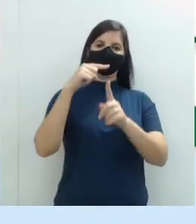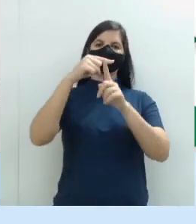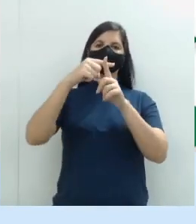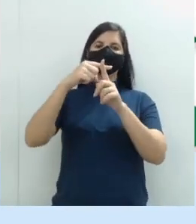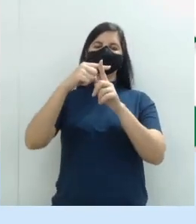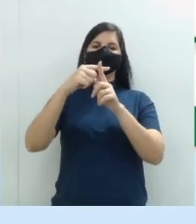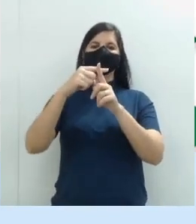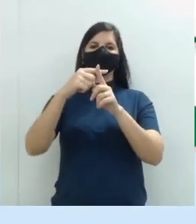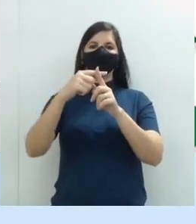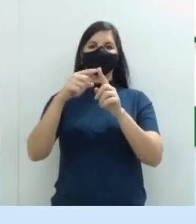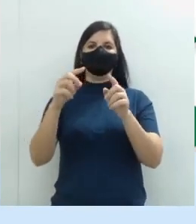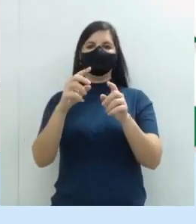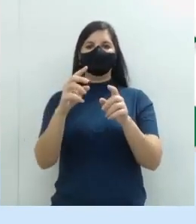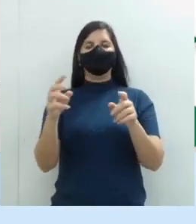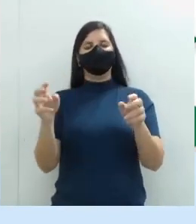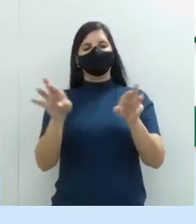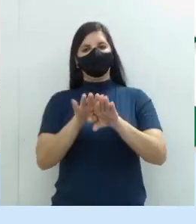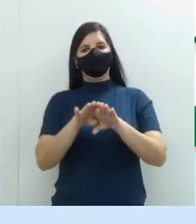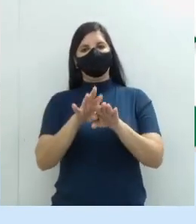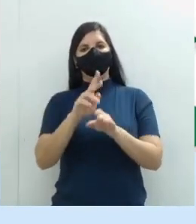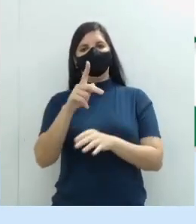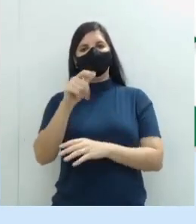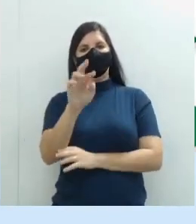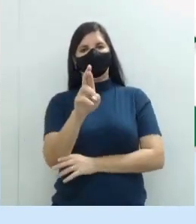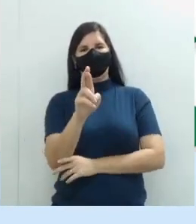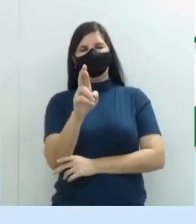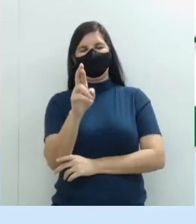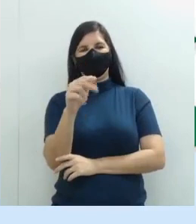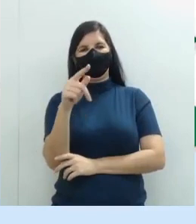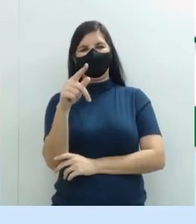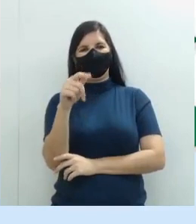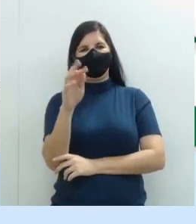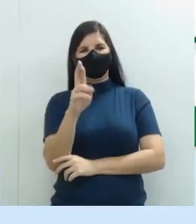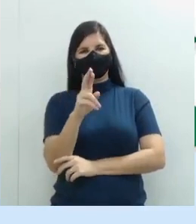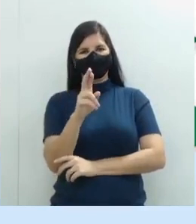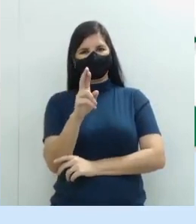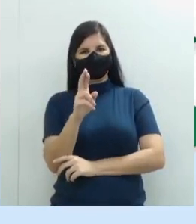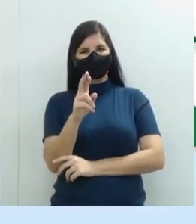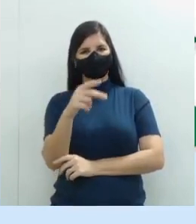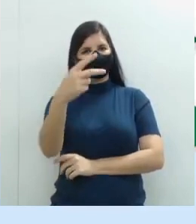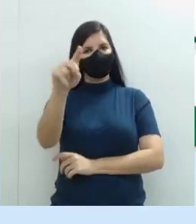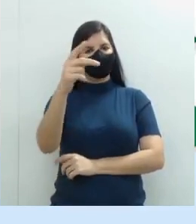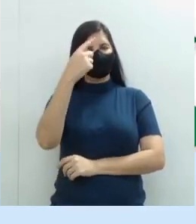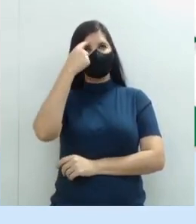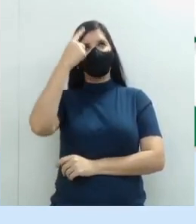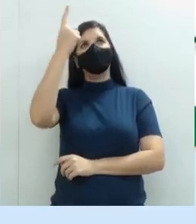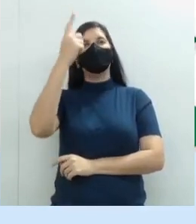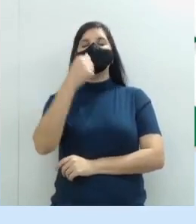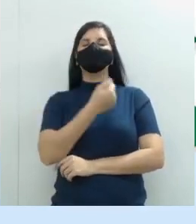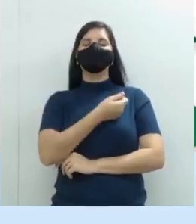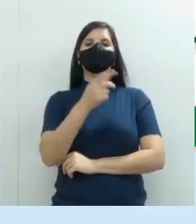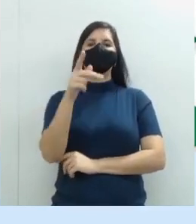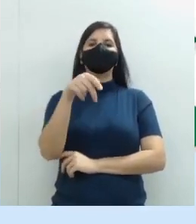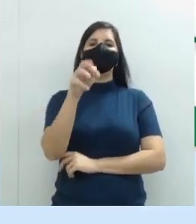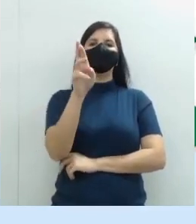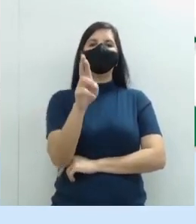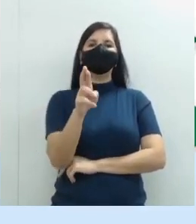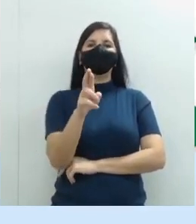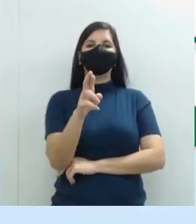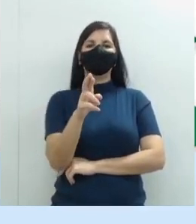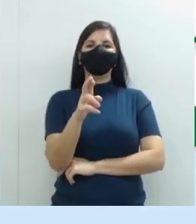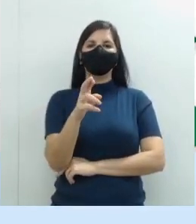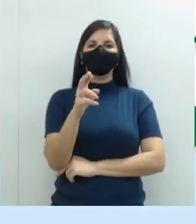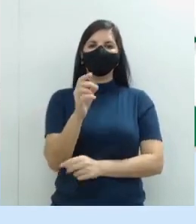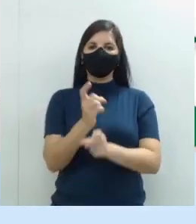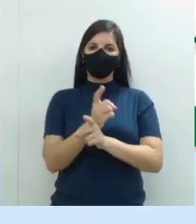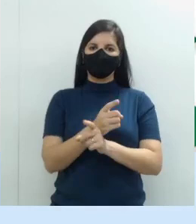positivos pares. Olha que coisa interessante. Tá? Você, sabendo quais são os números pares, sabendo quais são